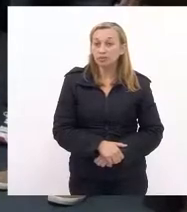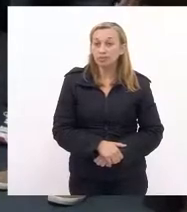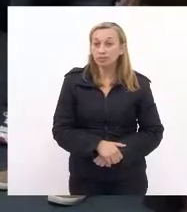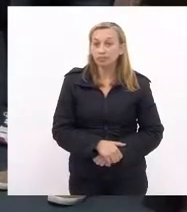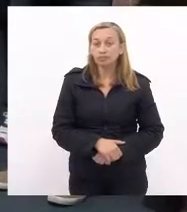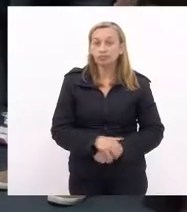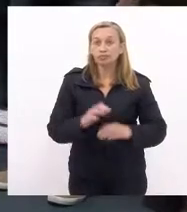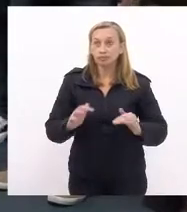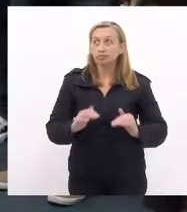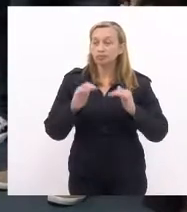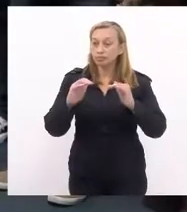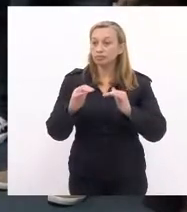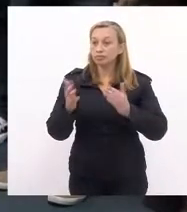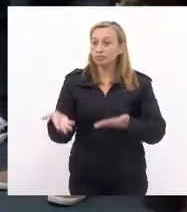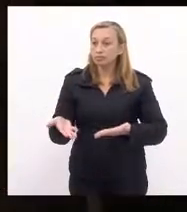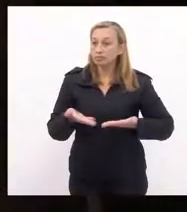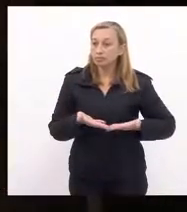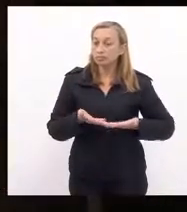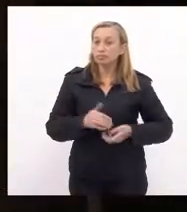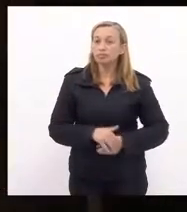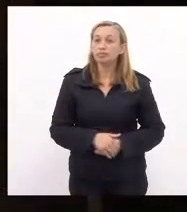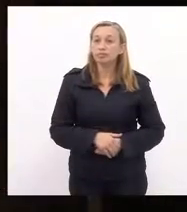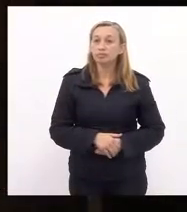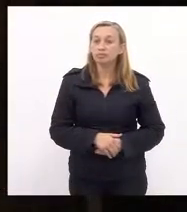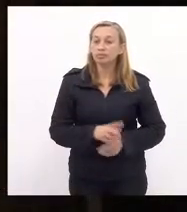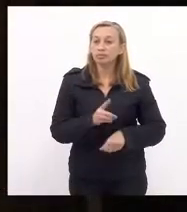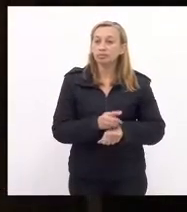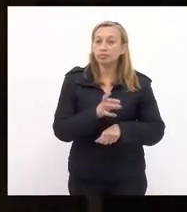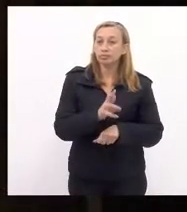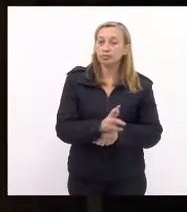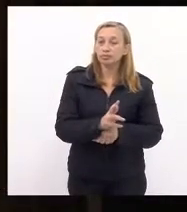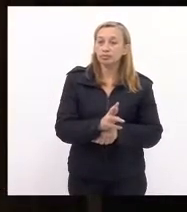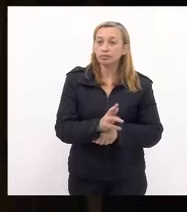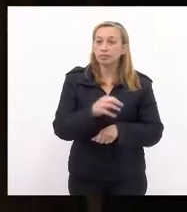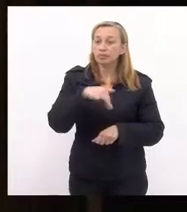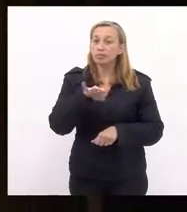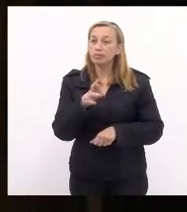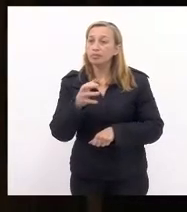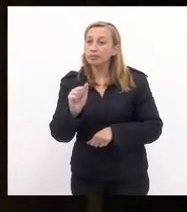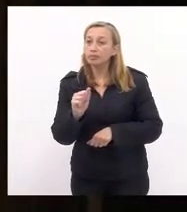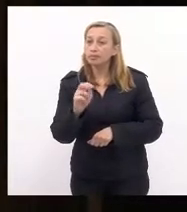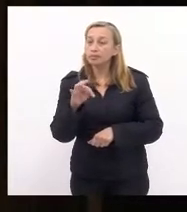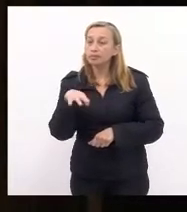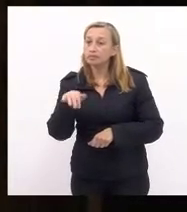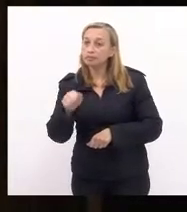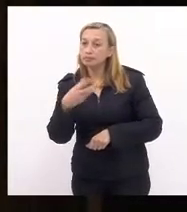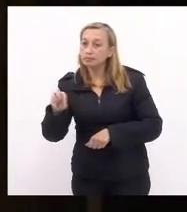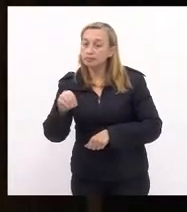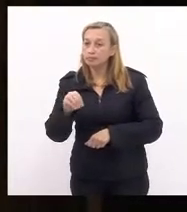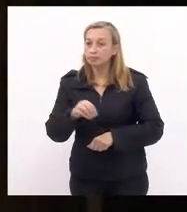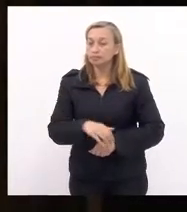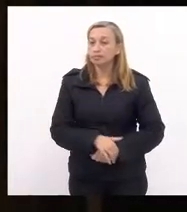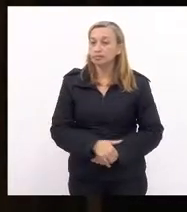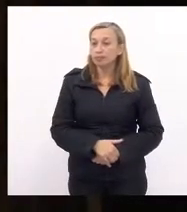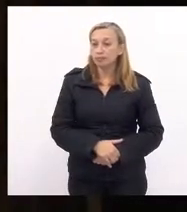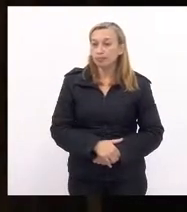Tenho a honra de chamar a excelentíssima doutora Maria da Conceição